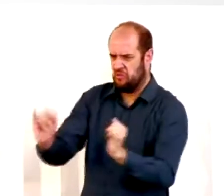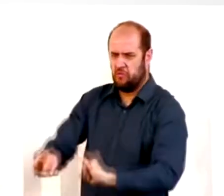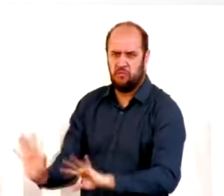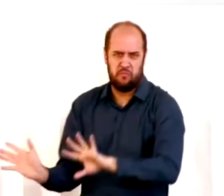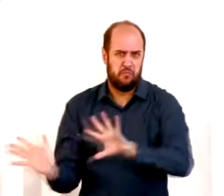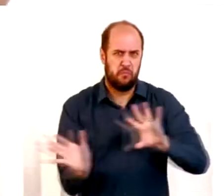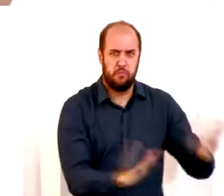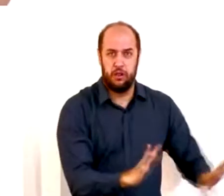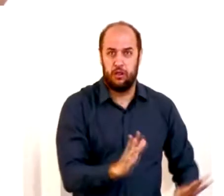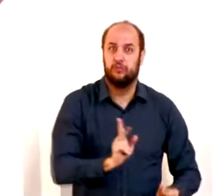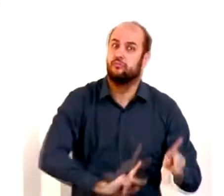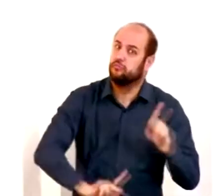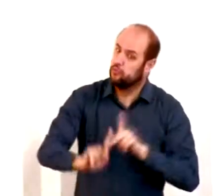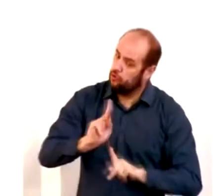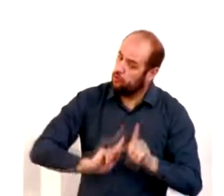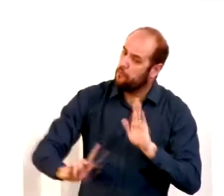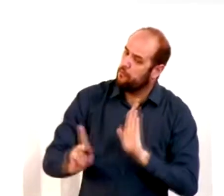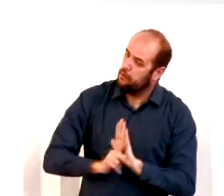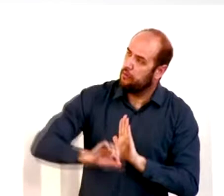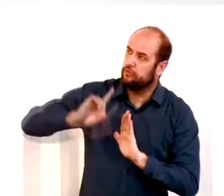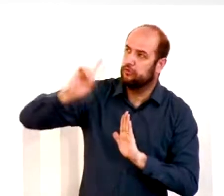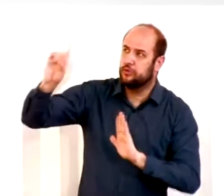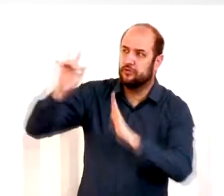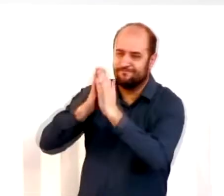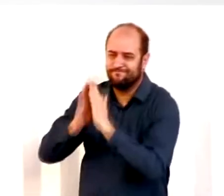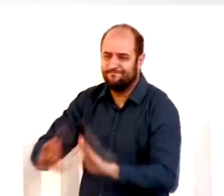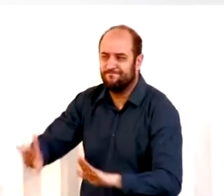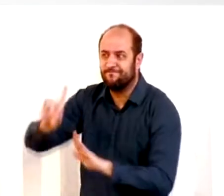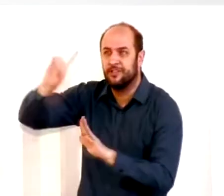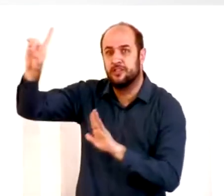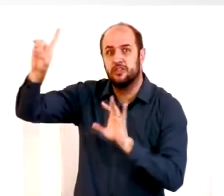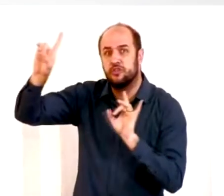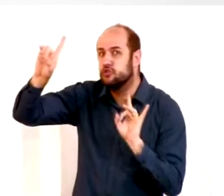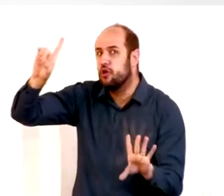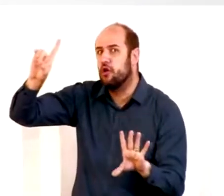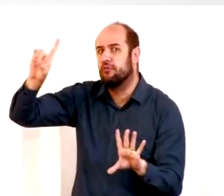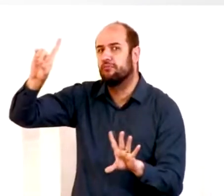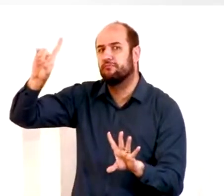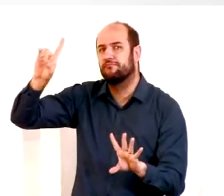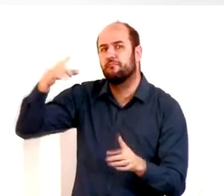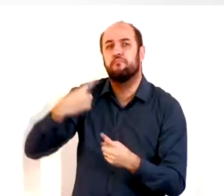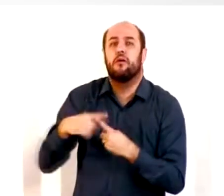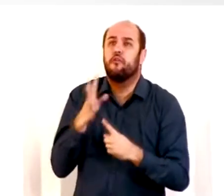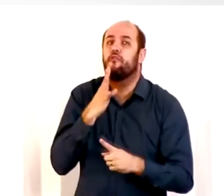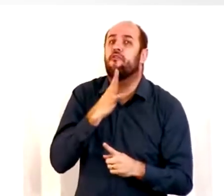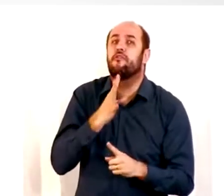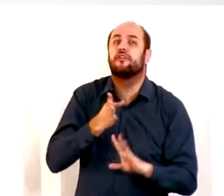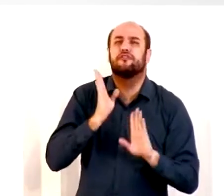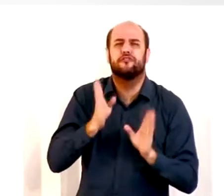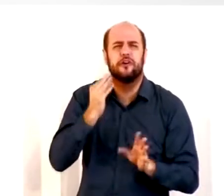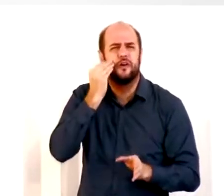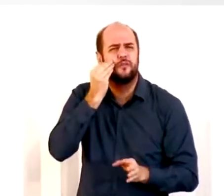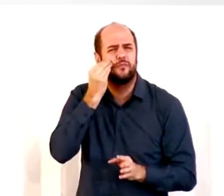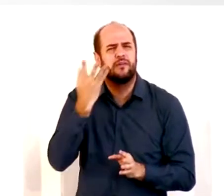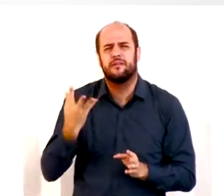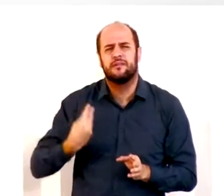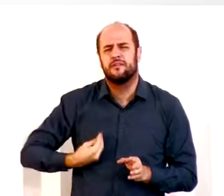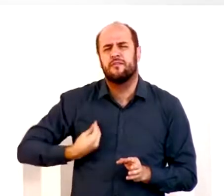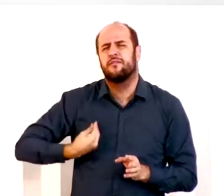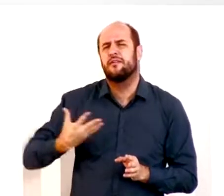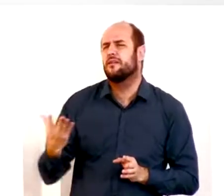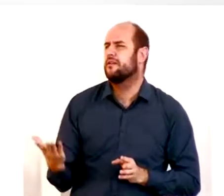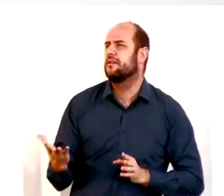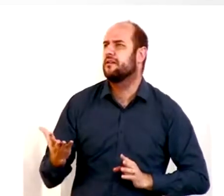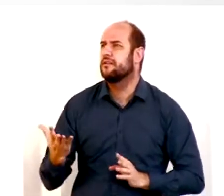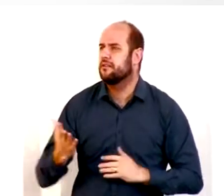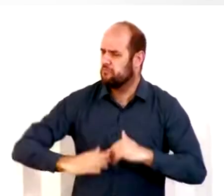de Deus não adorava outros deuses. O povo de Deus adorava só a Deus, porque o conhecia, porque havia visto os seus grandes atos